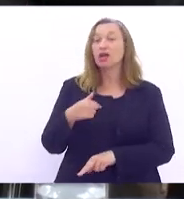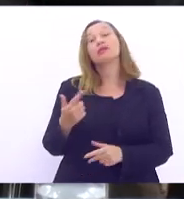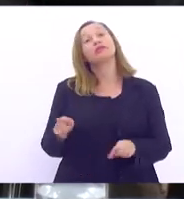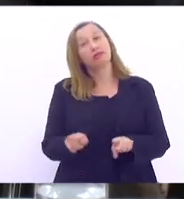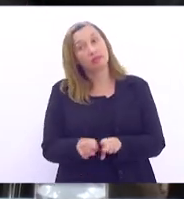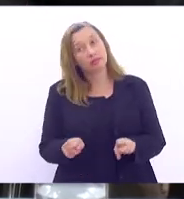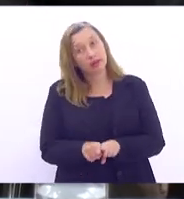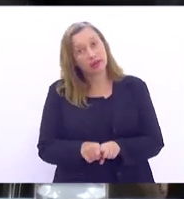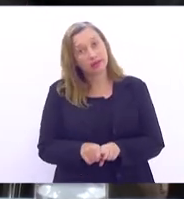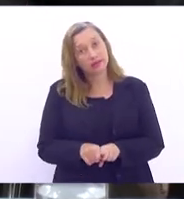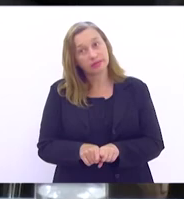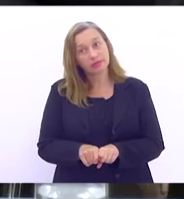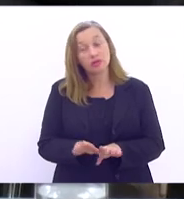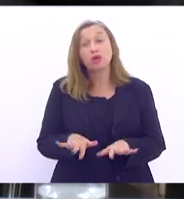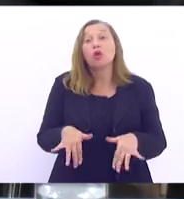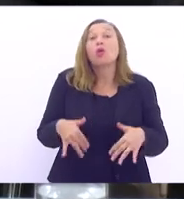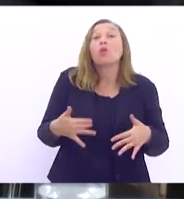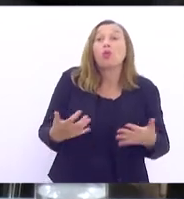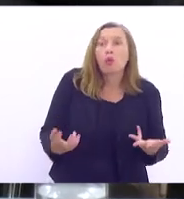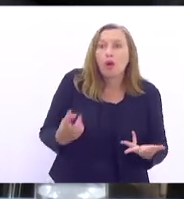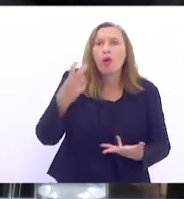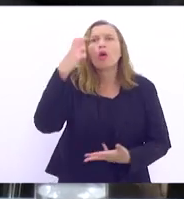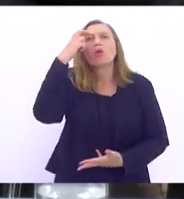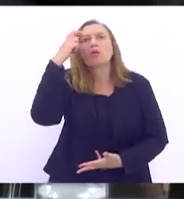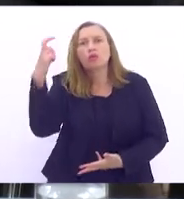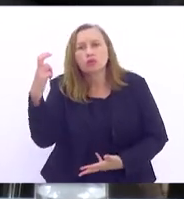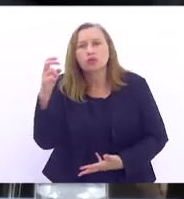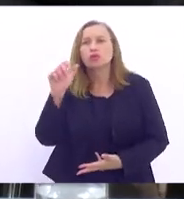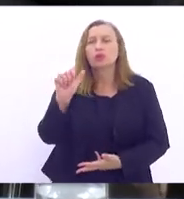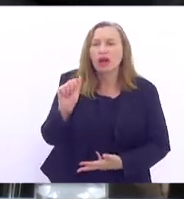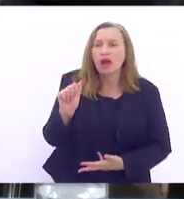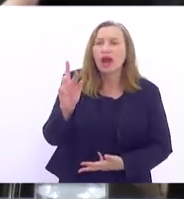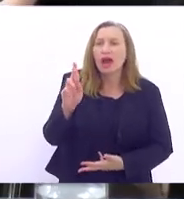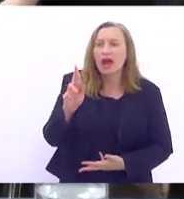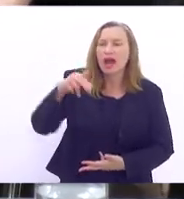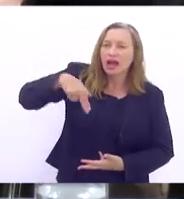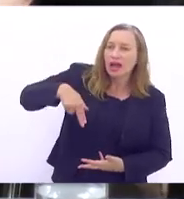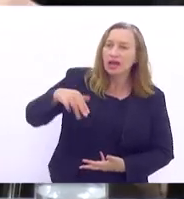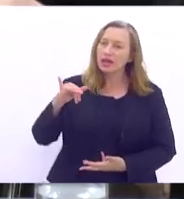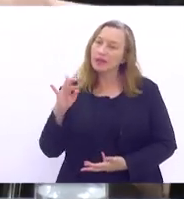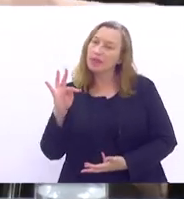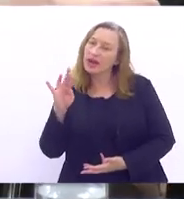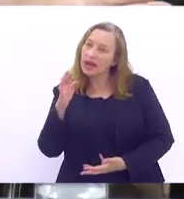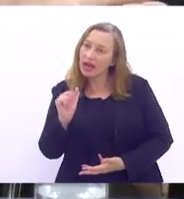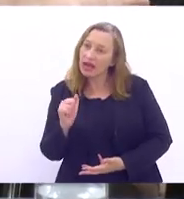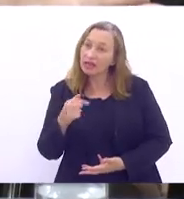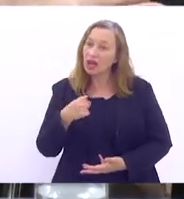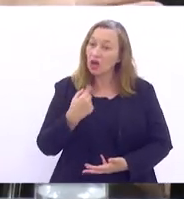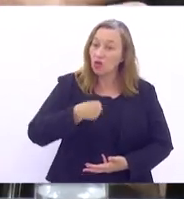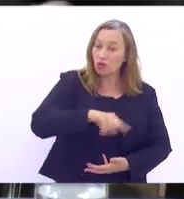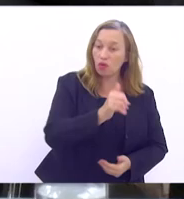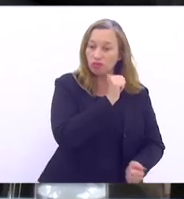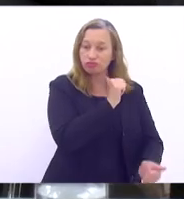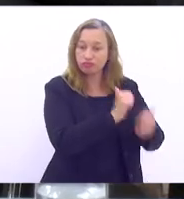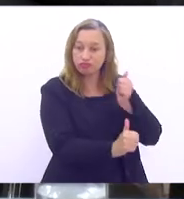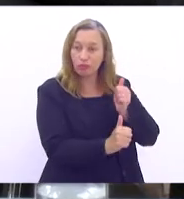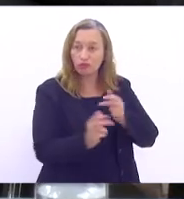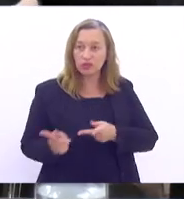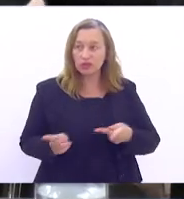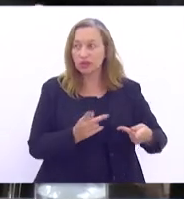tempo, qual é a cultura da arquibancada? Eu, por exemplo, sou frequentador de estádio de futebol. Sou